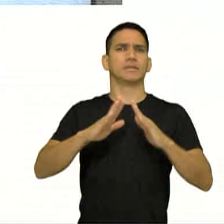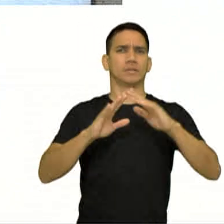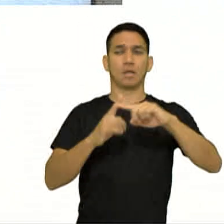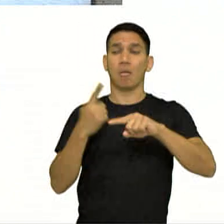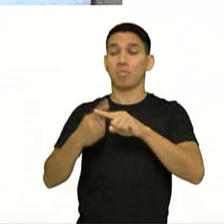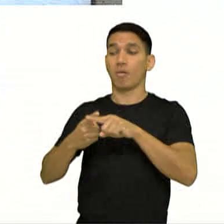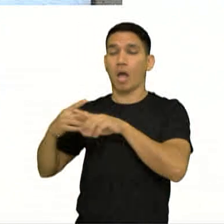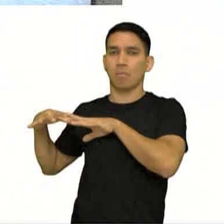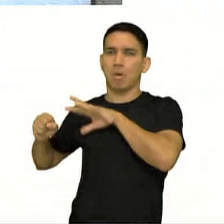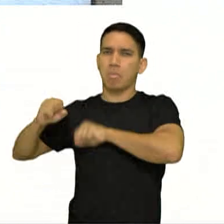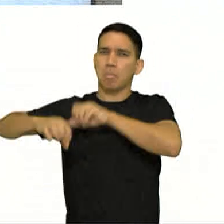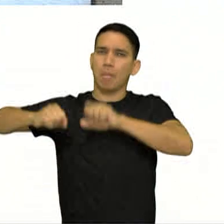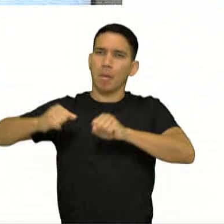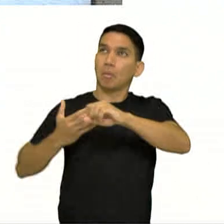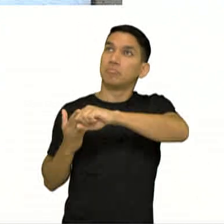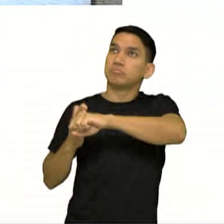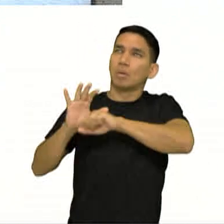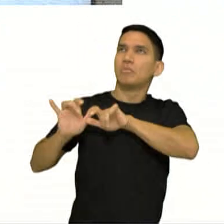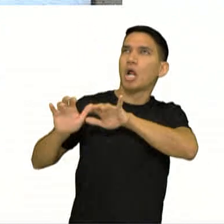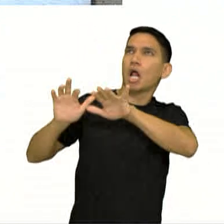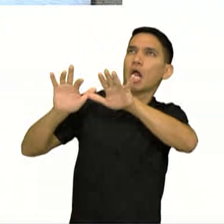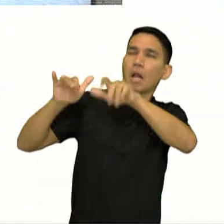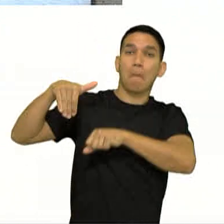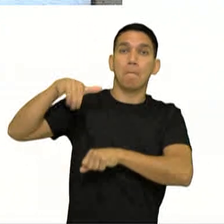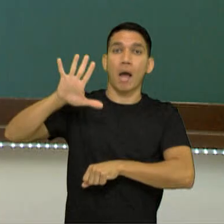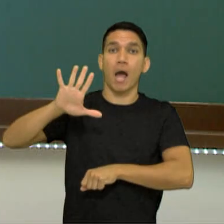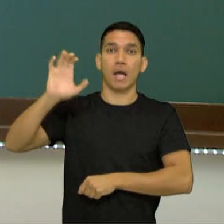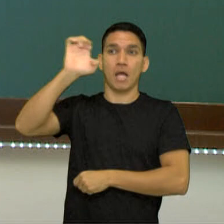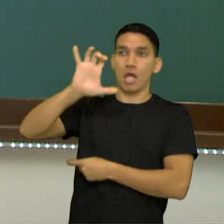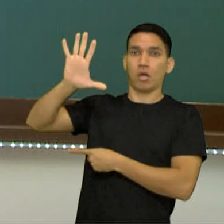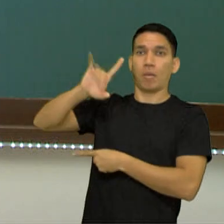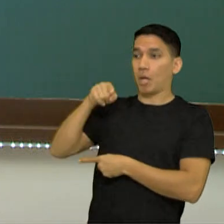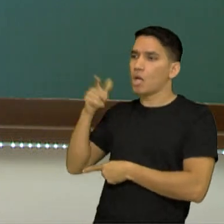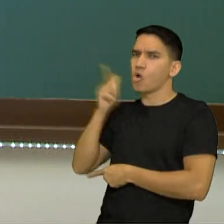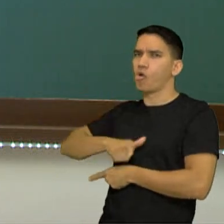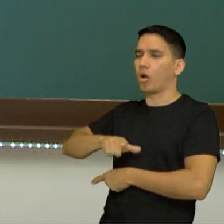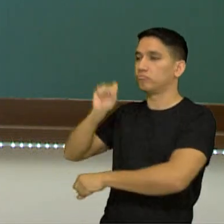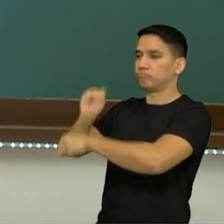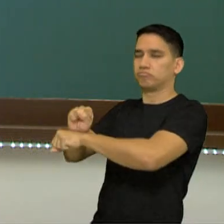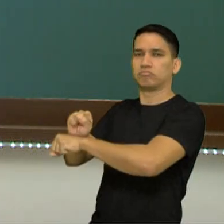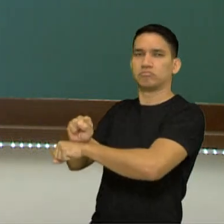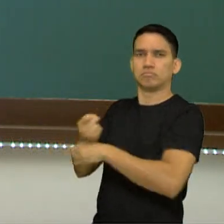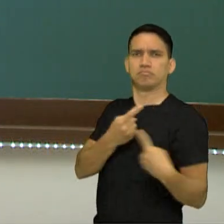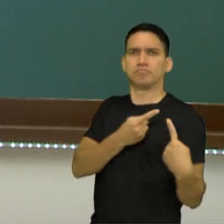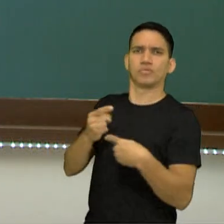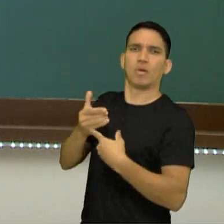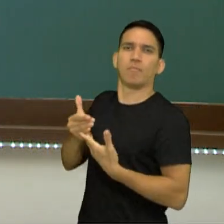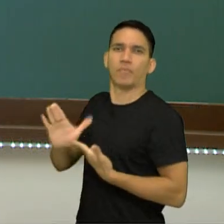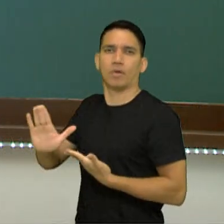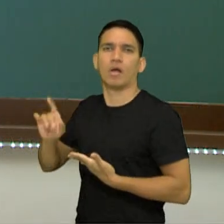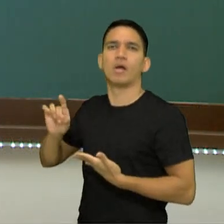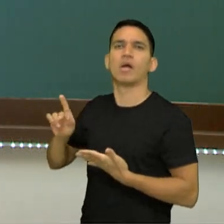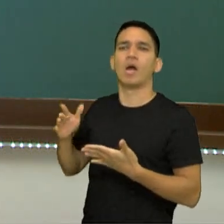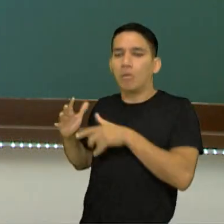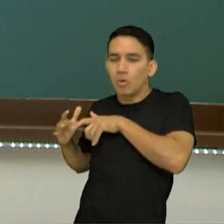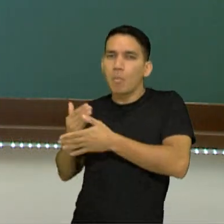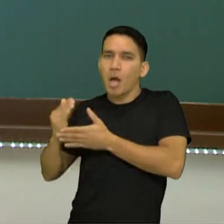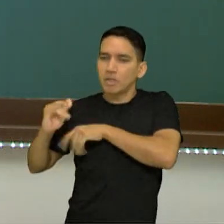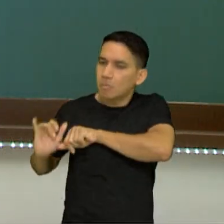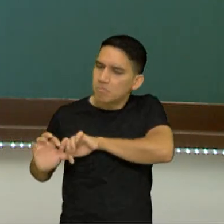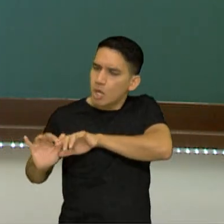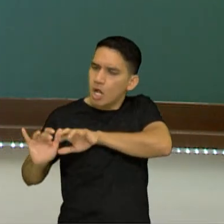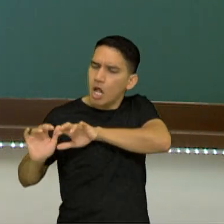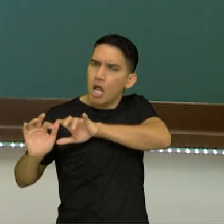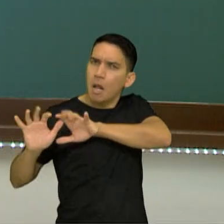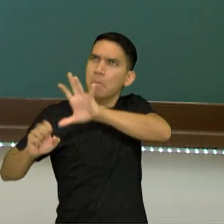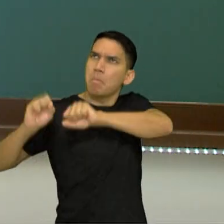a região ali da Europa. E ele consegue travar ali esses muçulmanos que estavam subindo